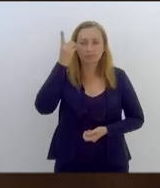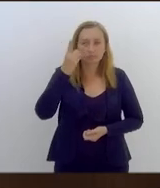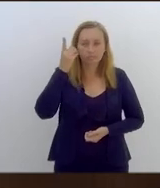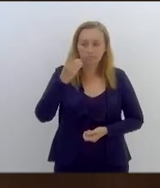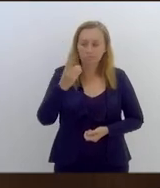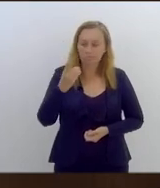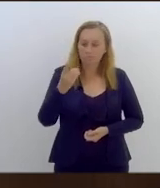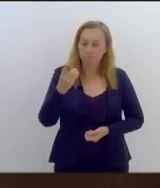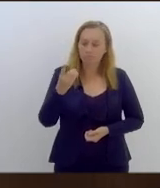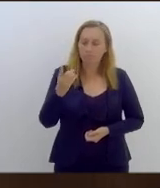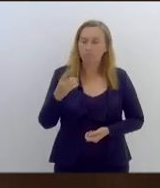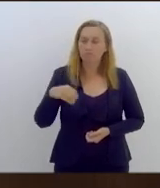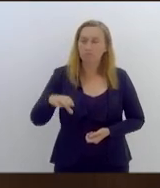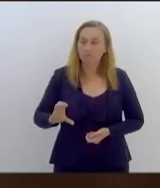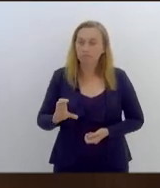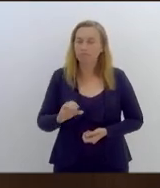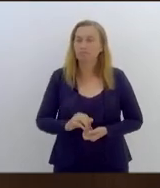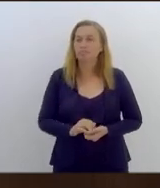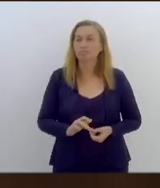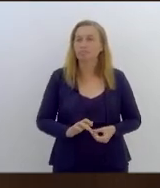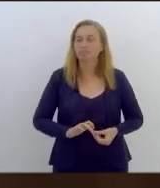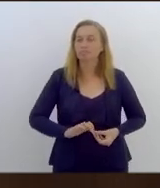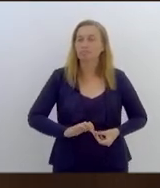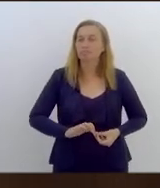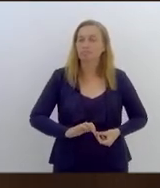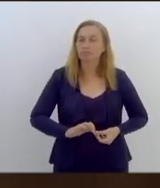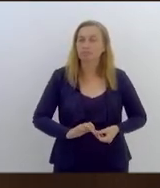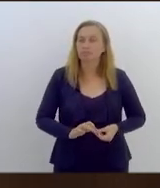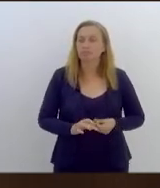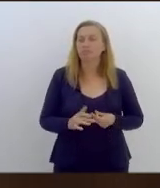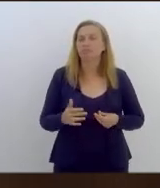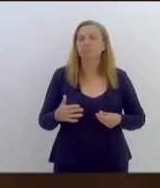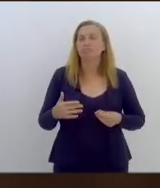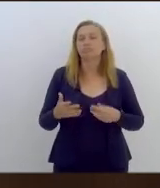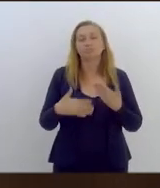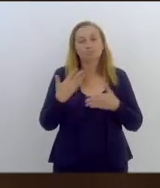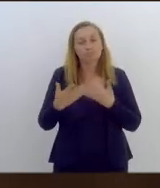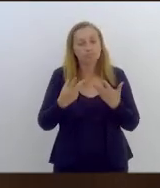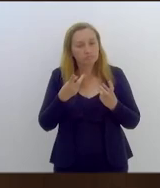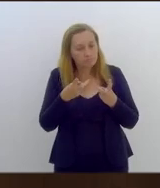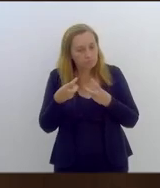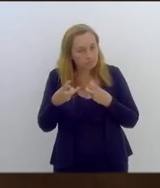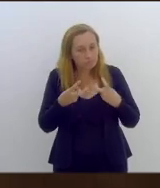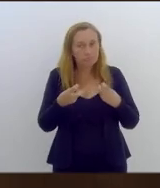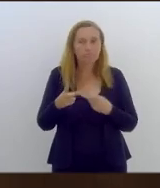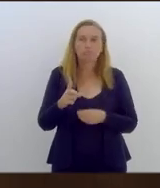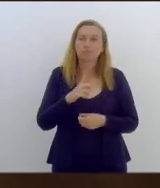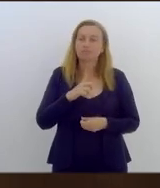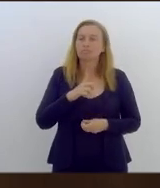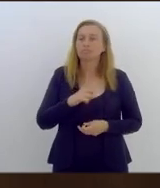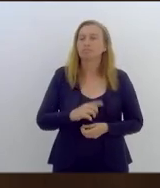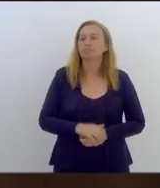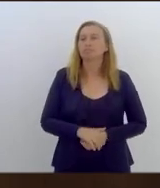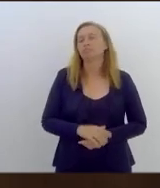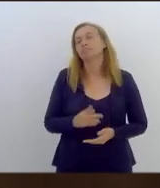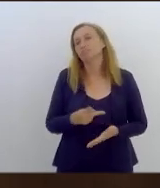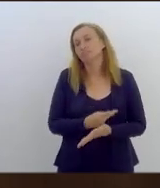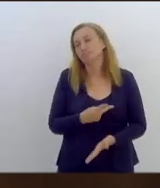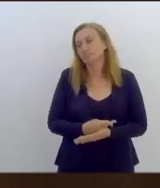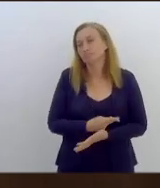Carlos Mink teve a grandeza de verificar que havia um